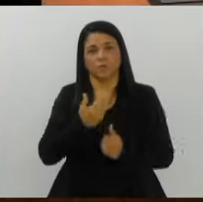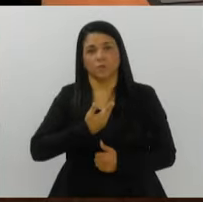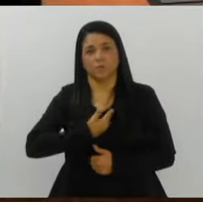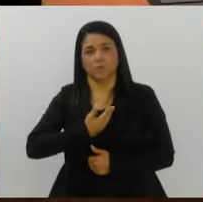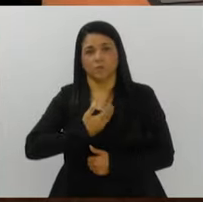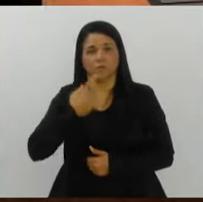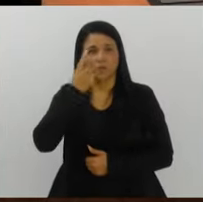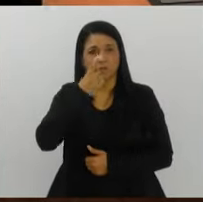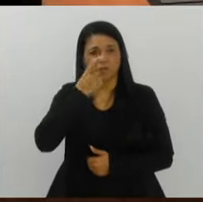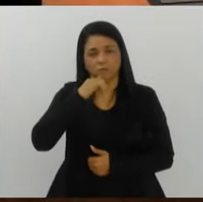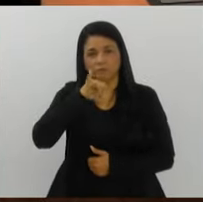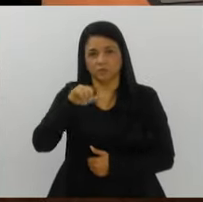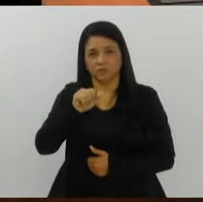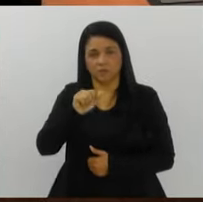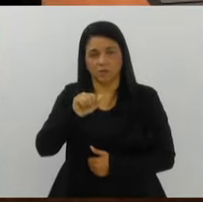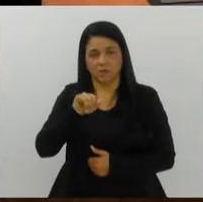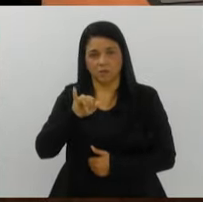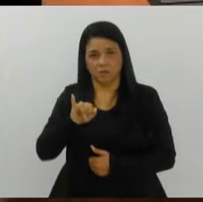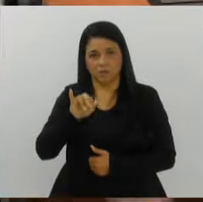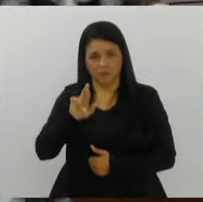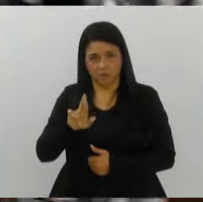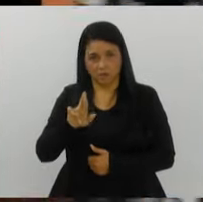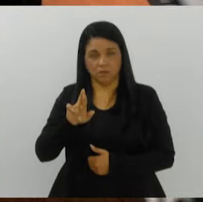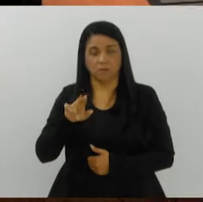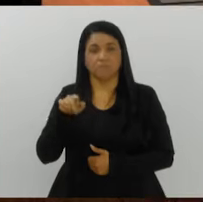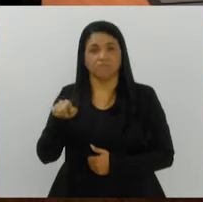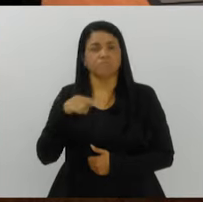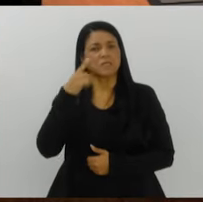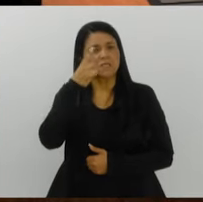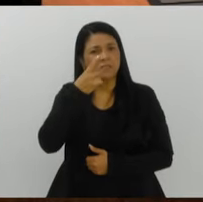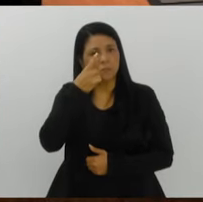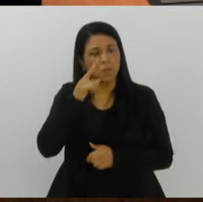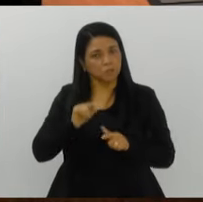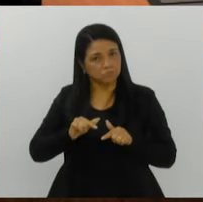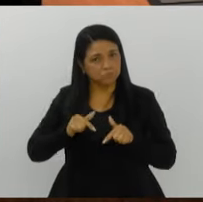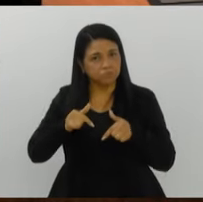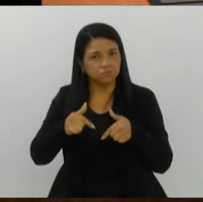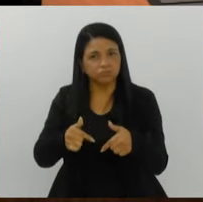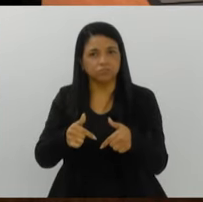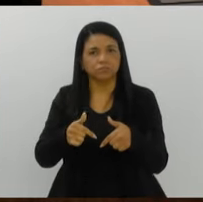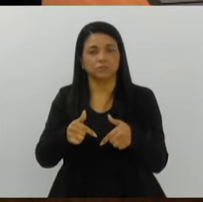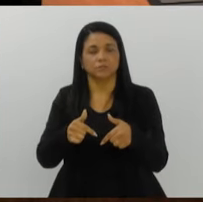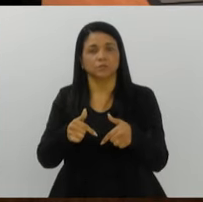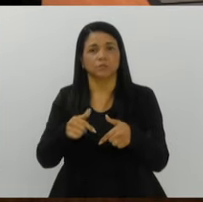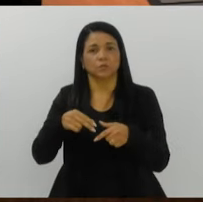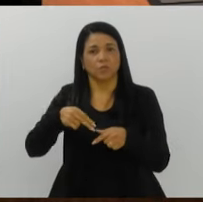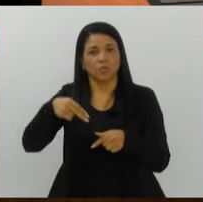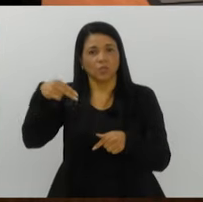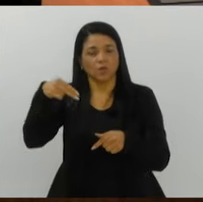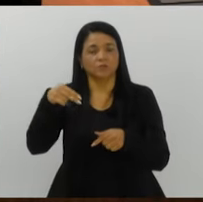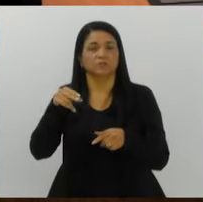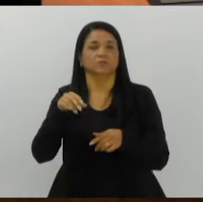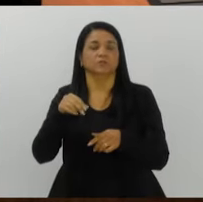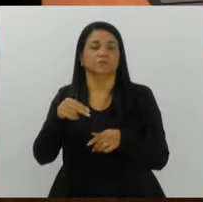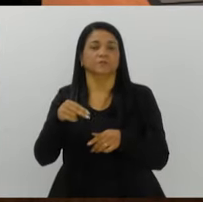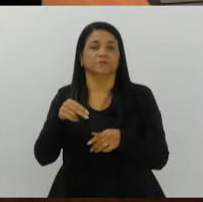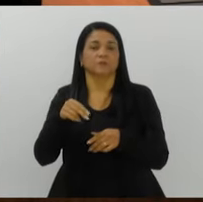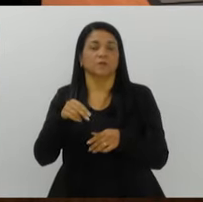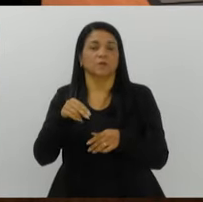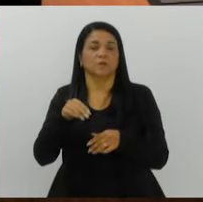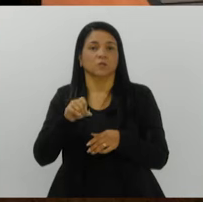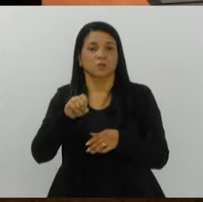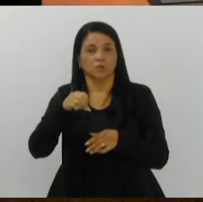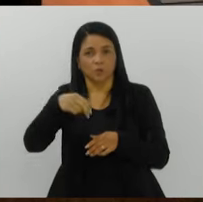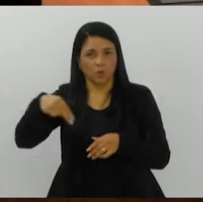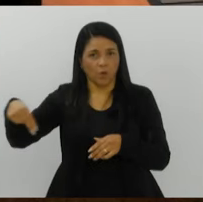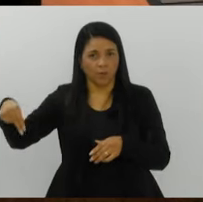deputado Jair Bittencourt, que também é um deputado muito atuante no norte e noroeste do Estado. O maior